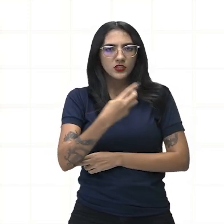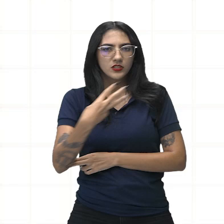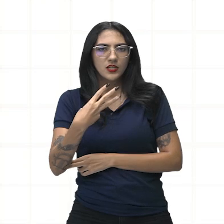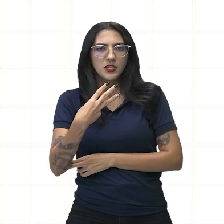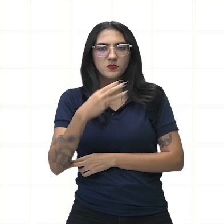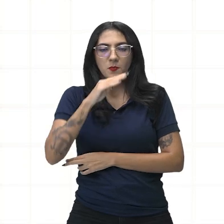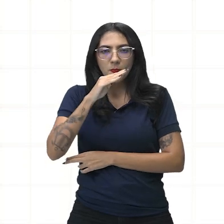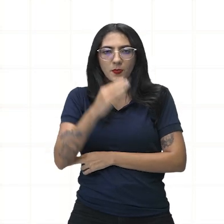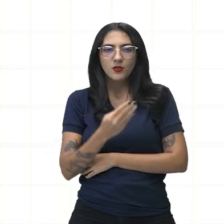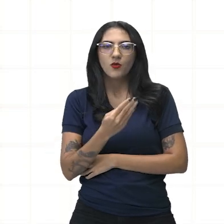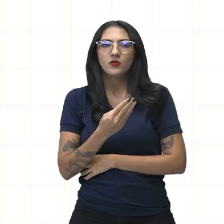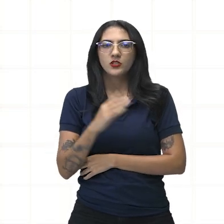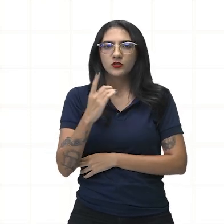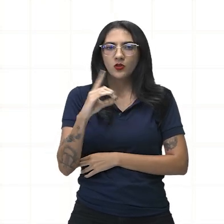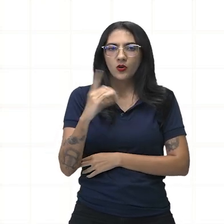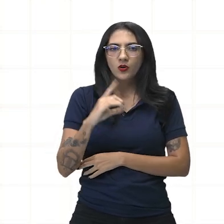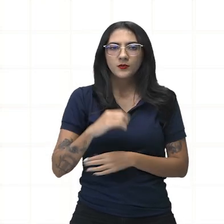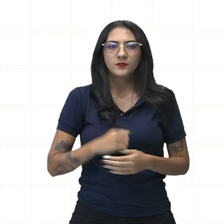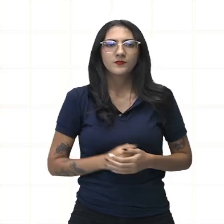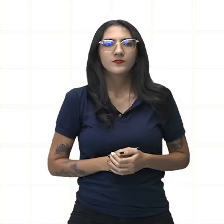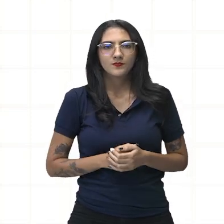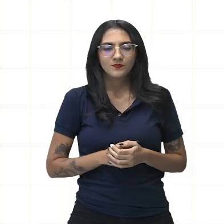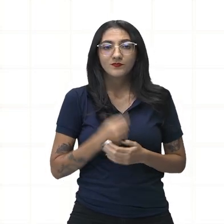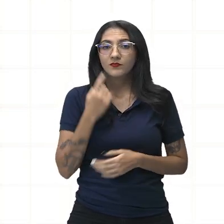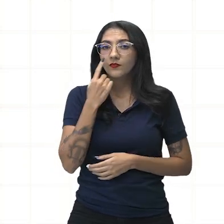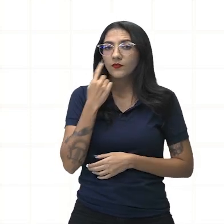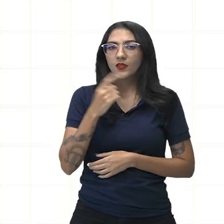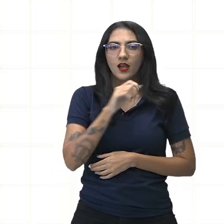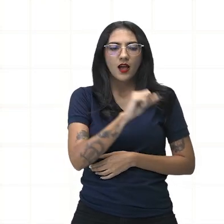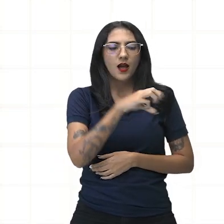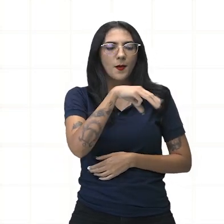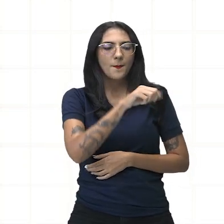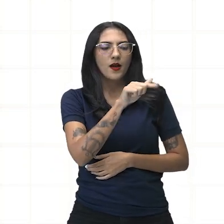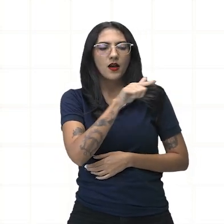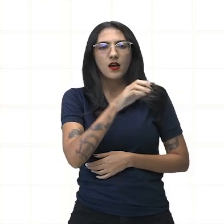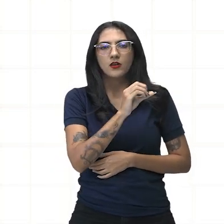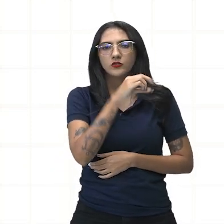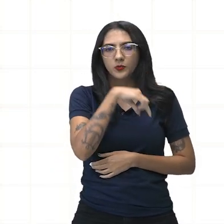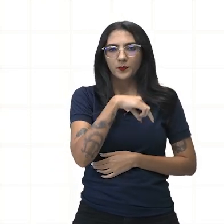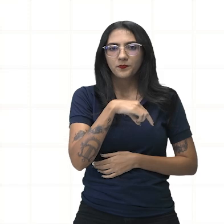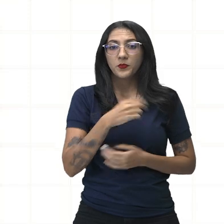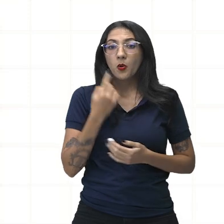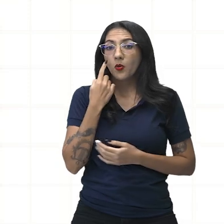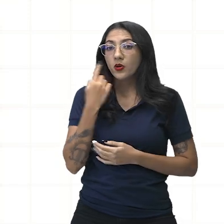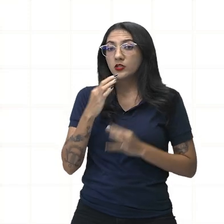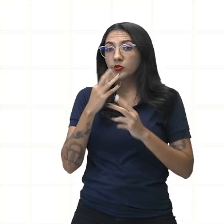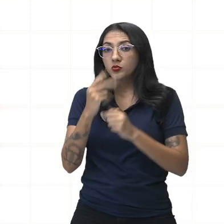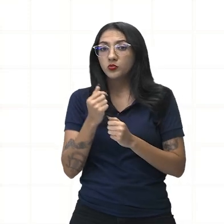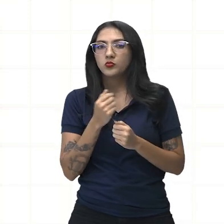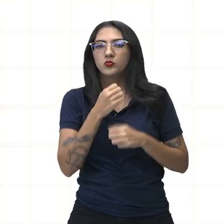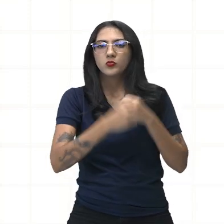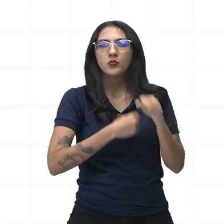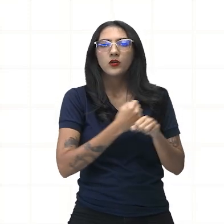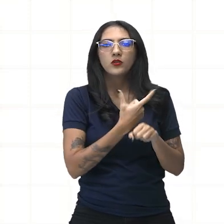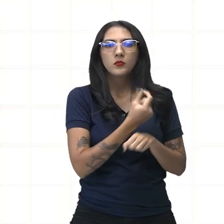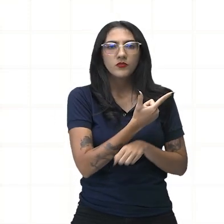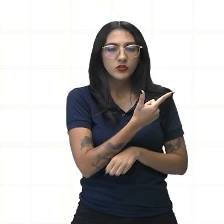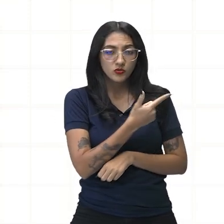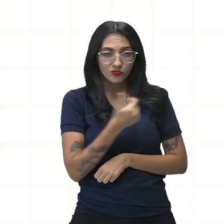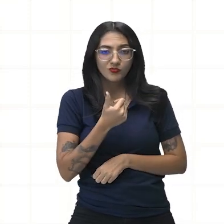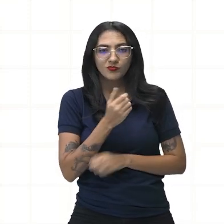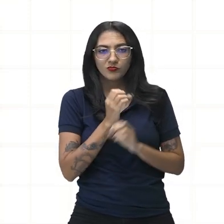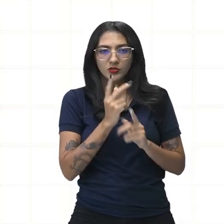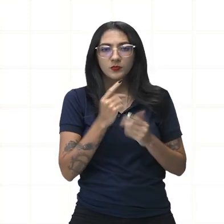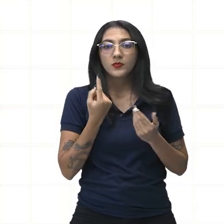dólares. A Amazon, que vocês conhecem, isso no ano de 2021, tá? A Amazon faturou ali mais